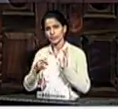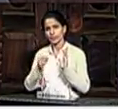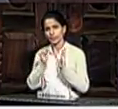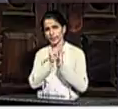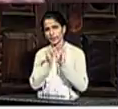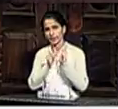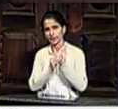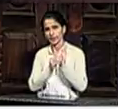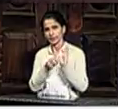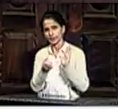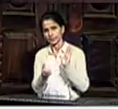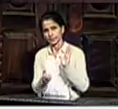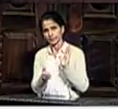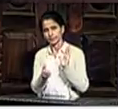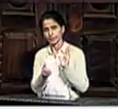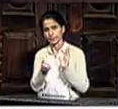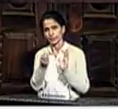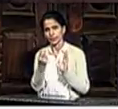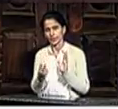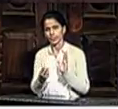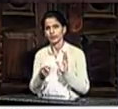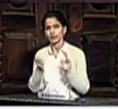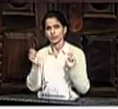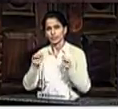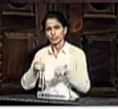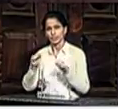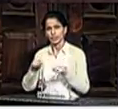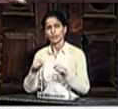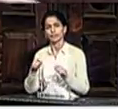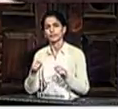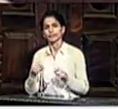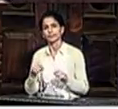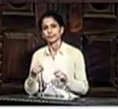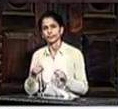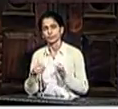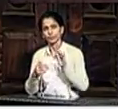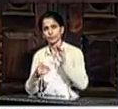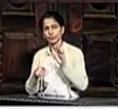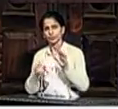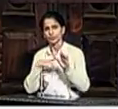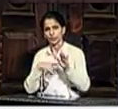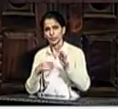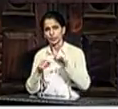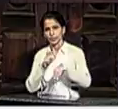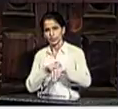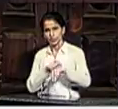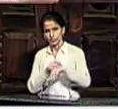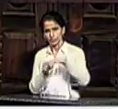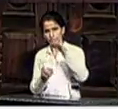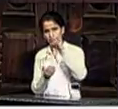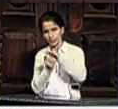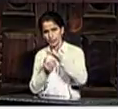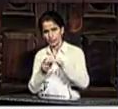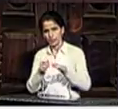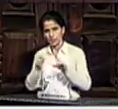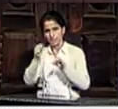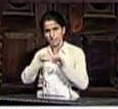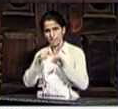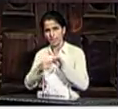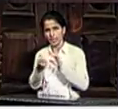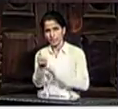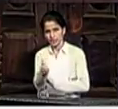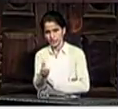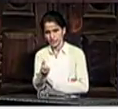emenda 62 possibilitava, apesar de estabelecer um prazo de 180 dias para que o